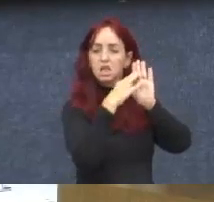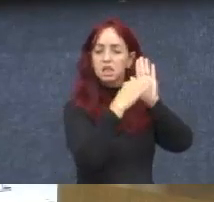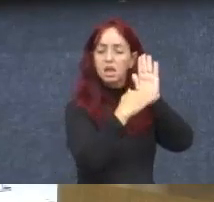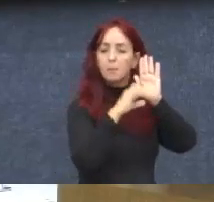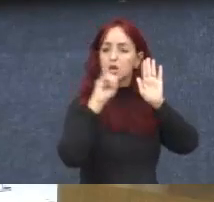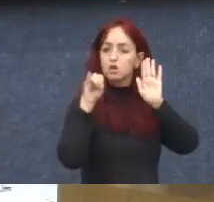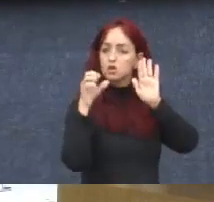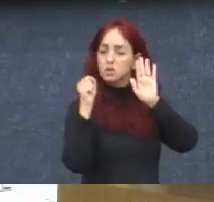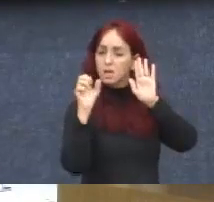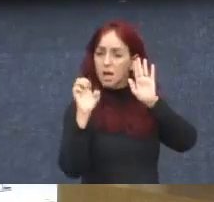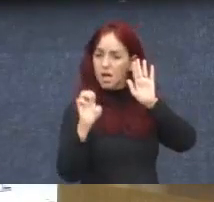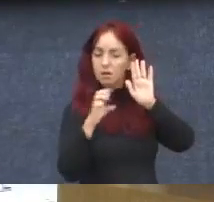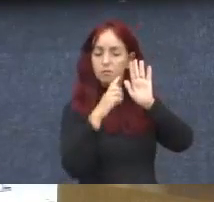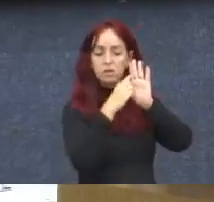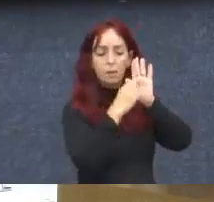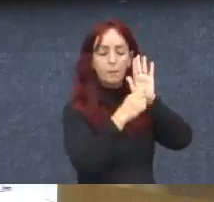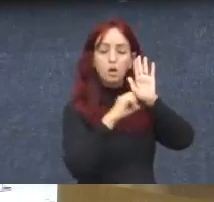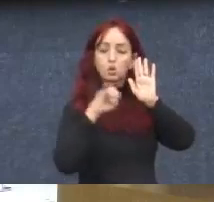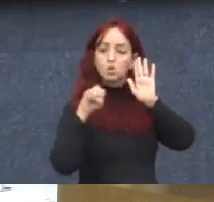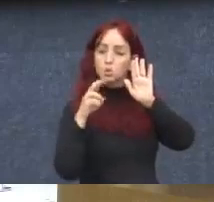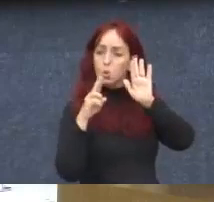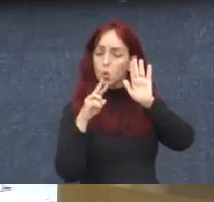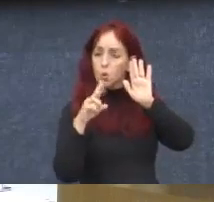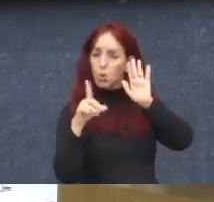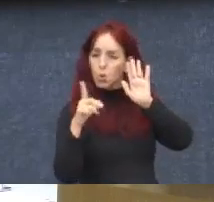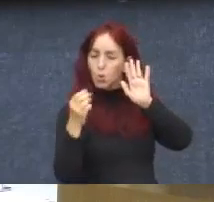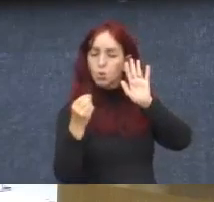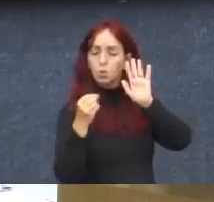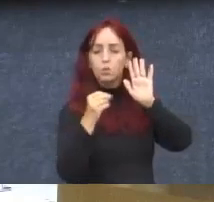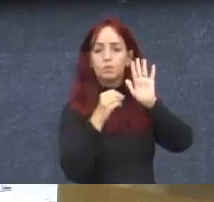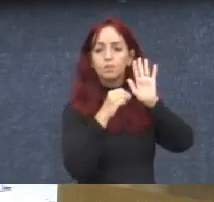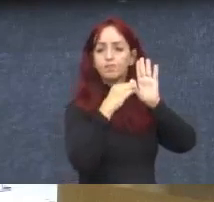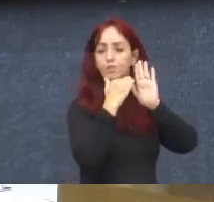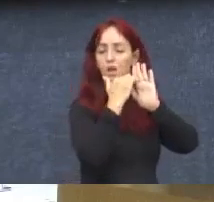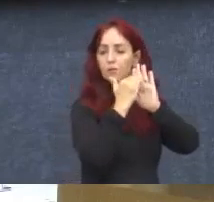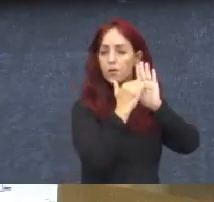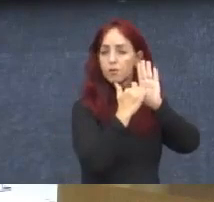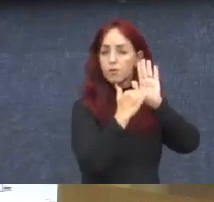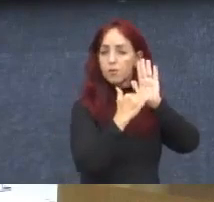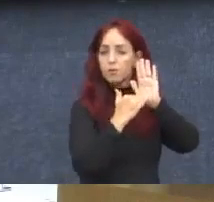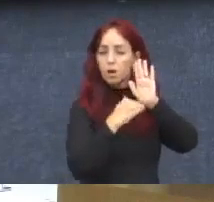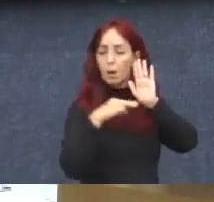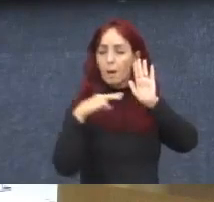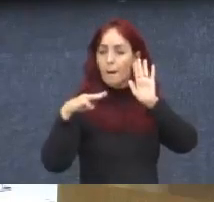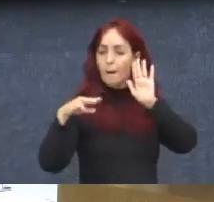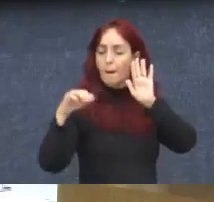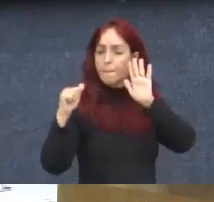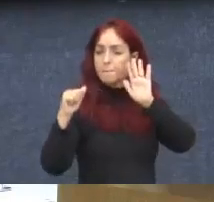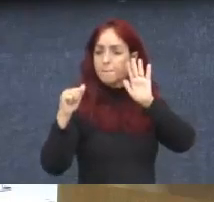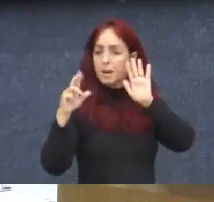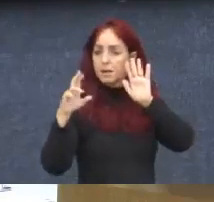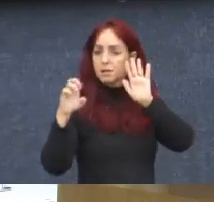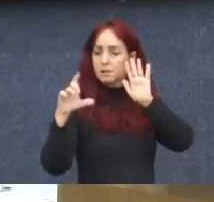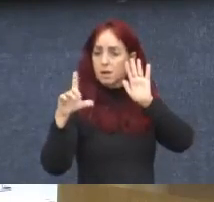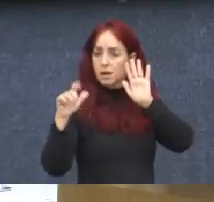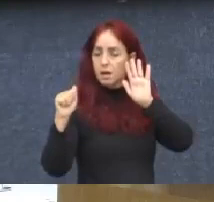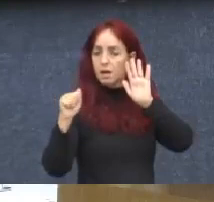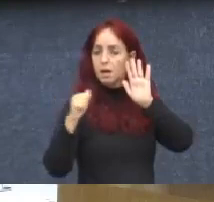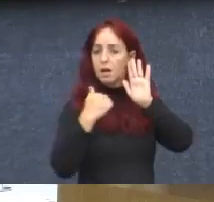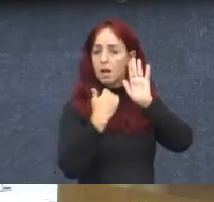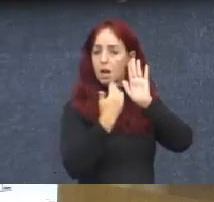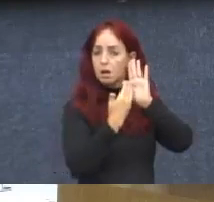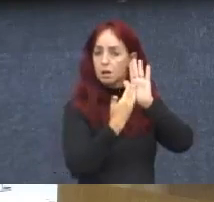Ferreira, Juninho Los Hermanos, Loide Gonçalves, Maninho Félix, Marcela Trópia, Marcos Crispim, Marilda